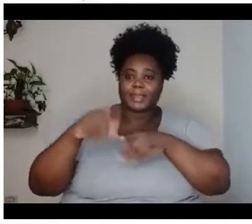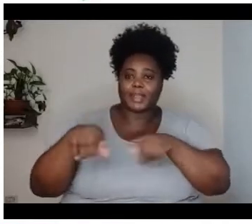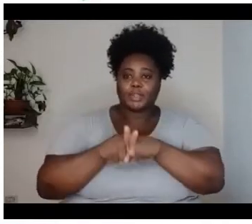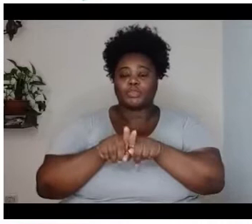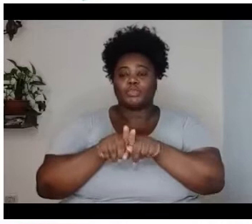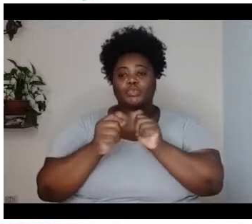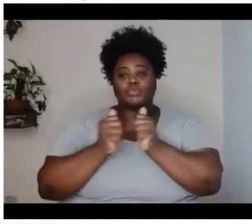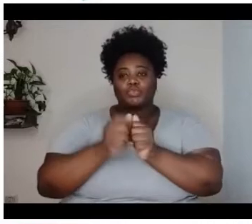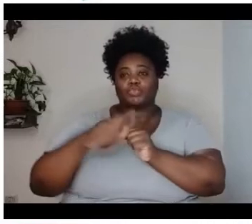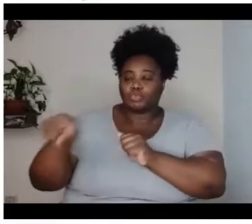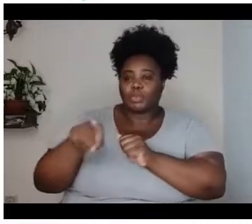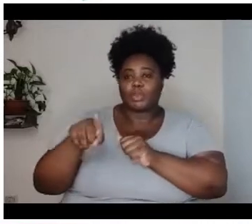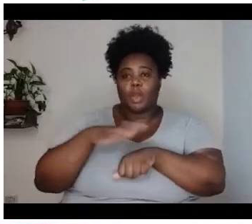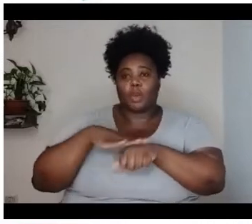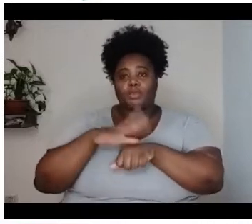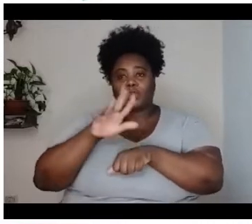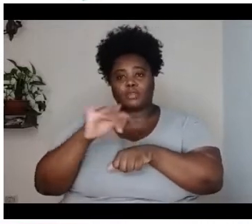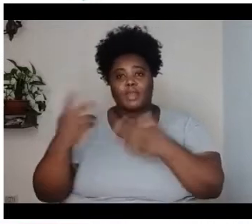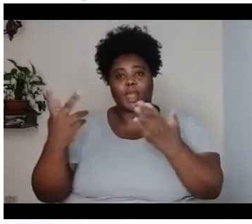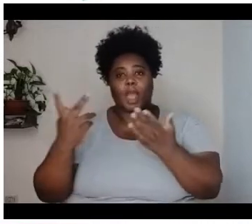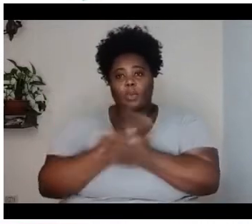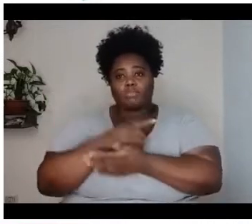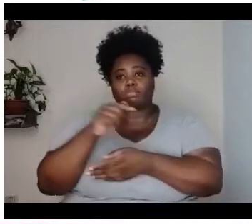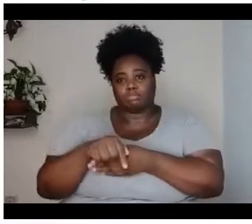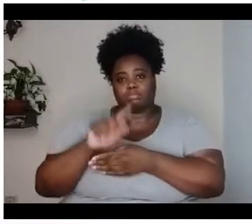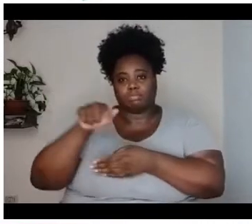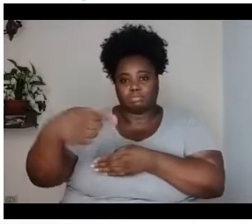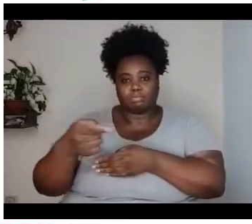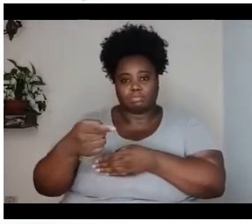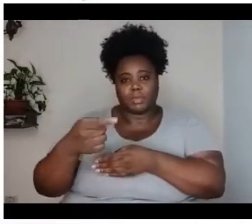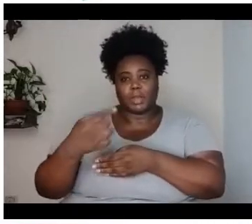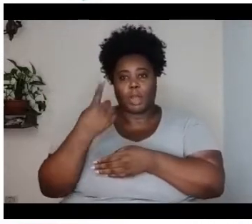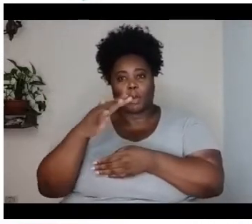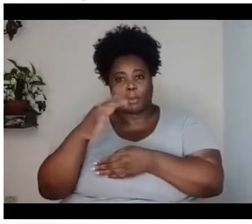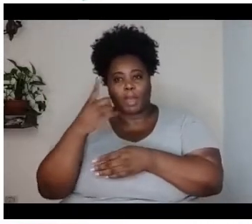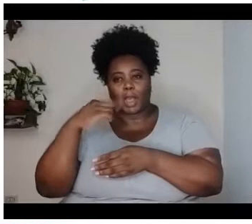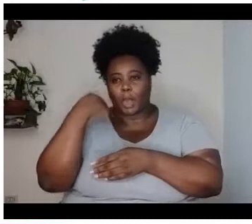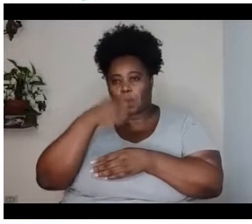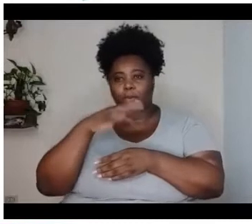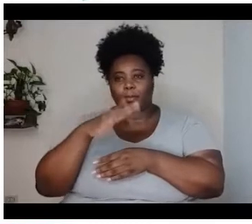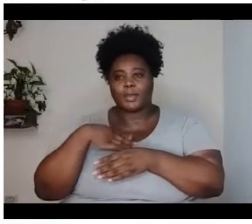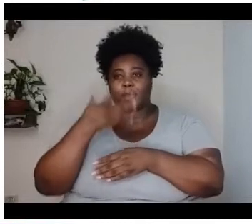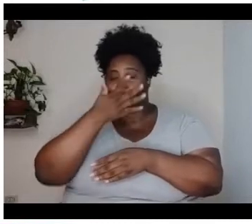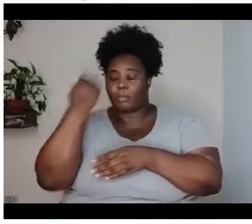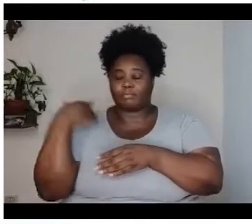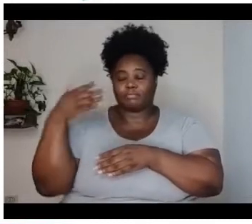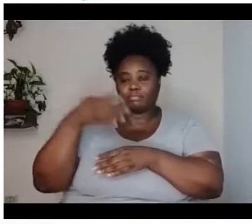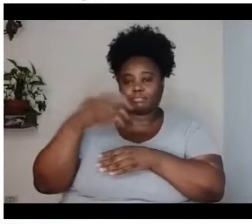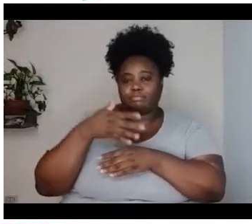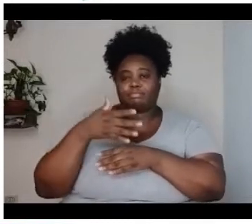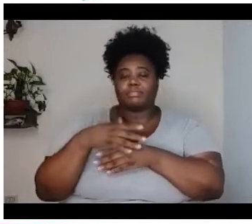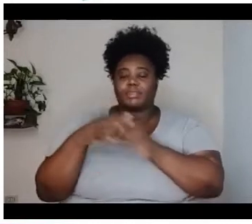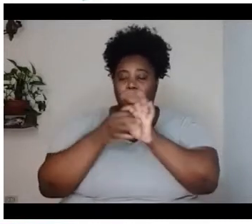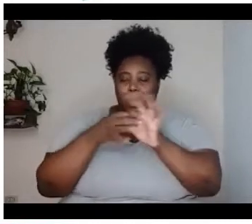conversa, que vai rolar para os próxima hora, mais ou menos, com a participação do público também. Então, fiquem à vontade